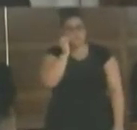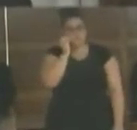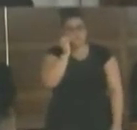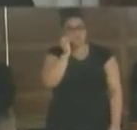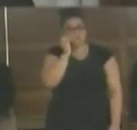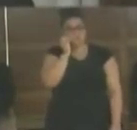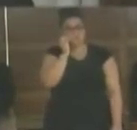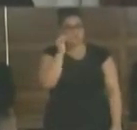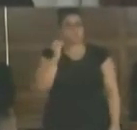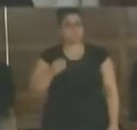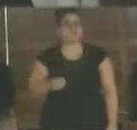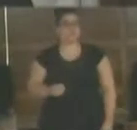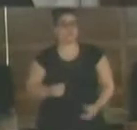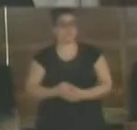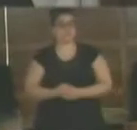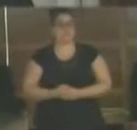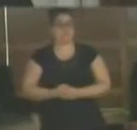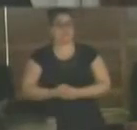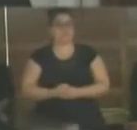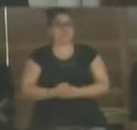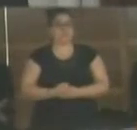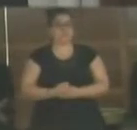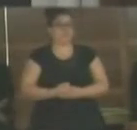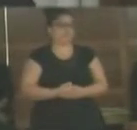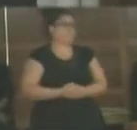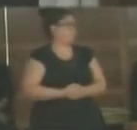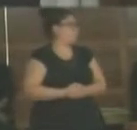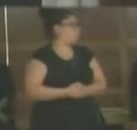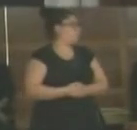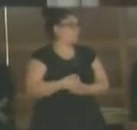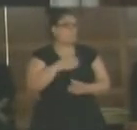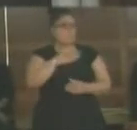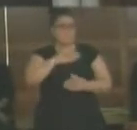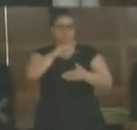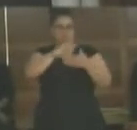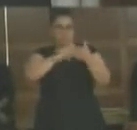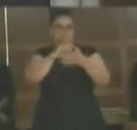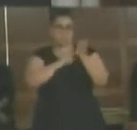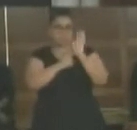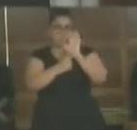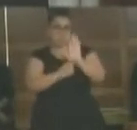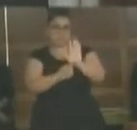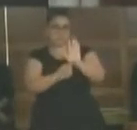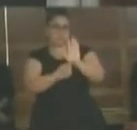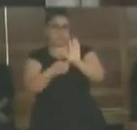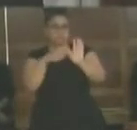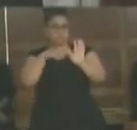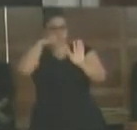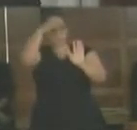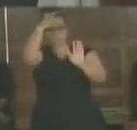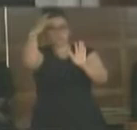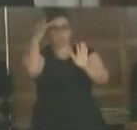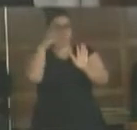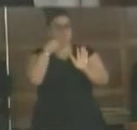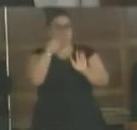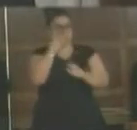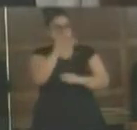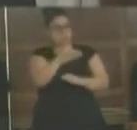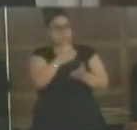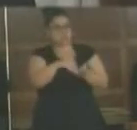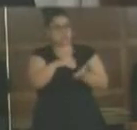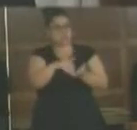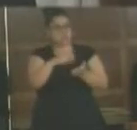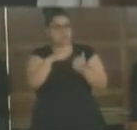tem o maior número de desemprego. Está aqui o meu requerimento e espero também saber, está aqui, tem uma pessoa que responde pelo governo, se o secretário estava